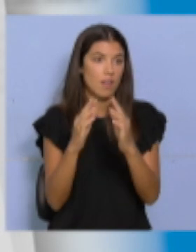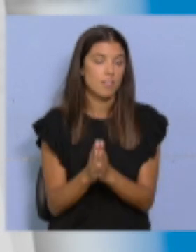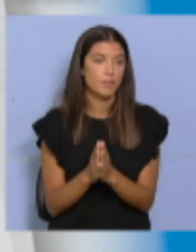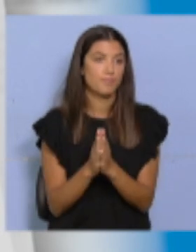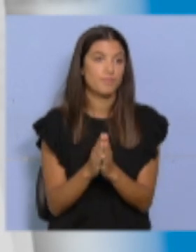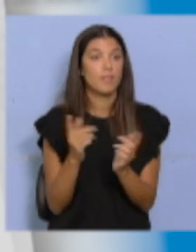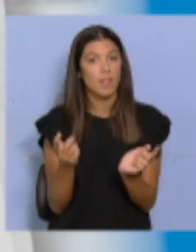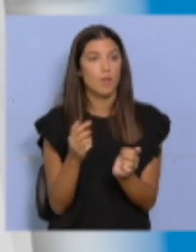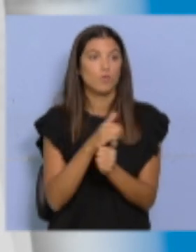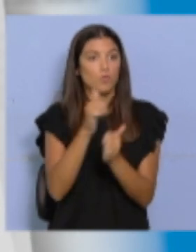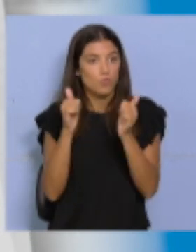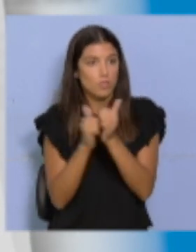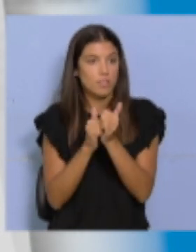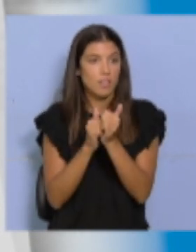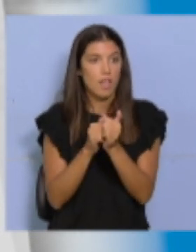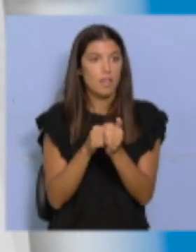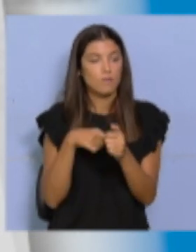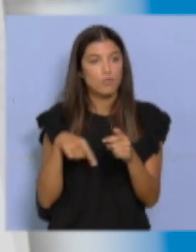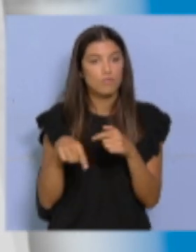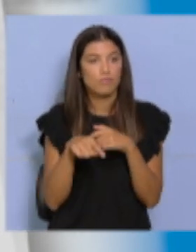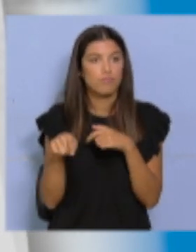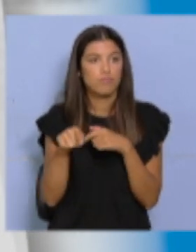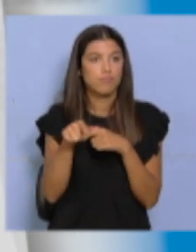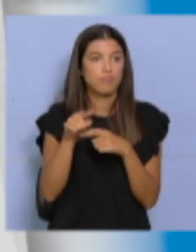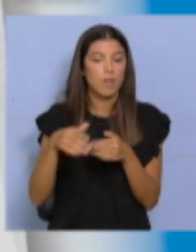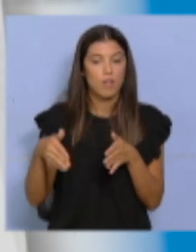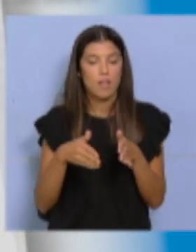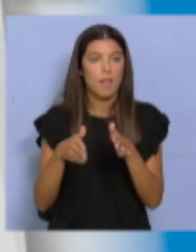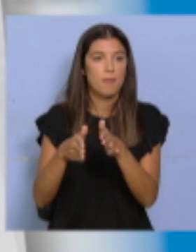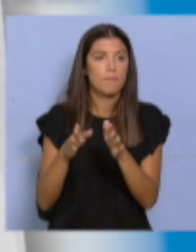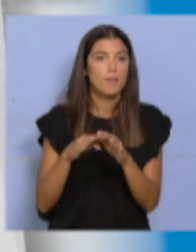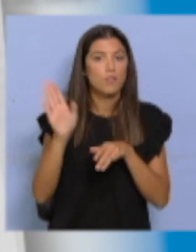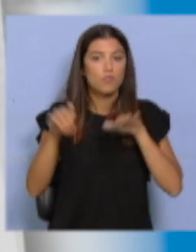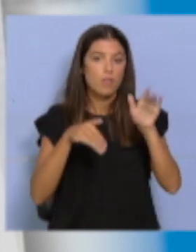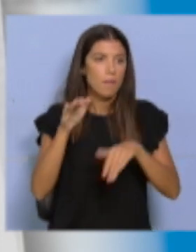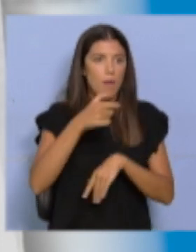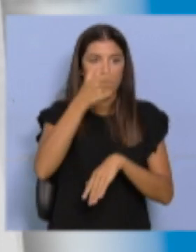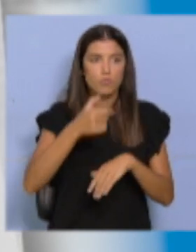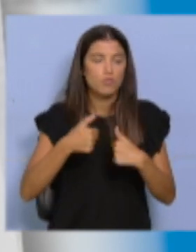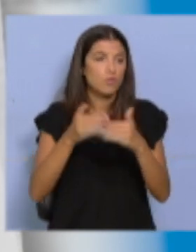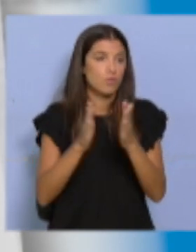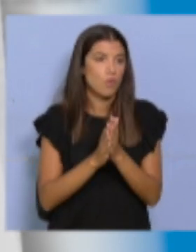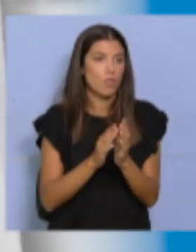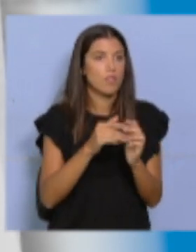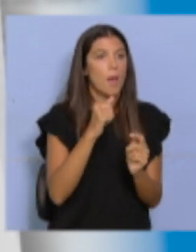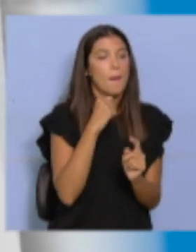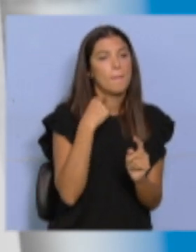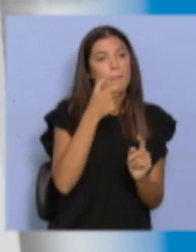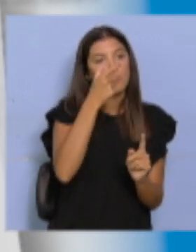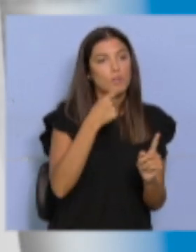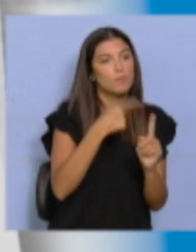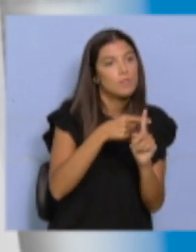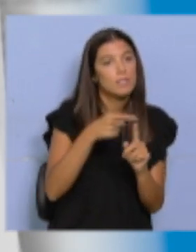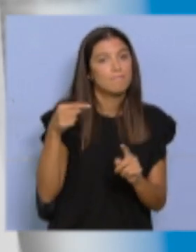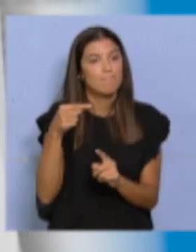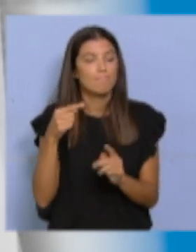Então os servos, saindo pelos caminhos, reuniram todos os que encontraram, maus e bons, e